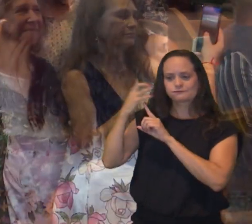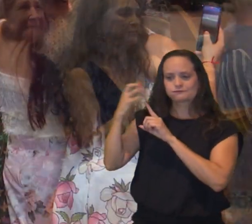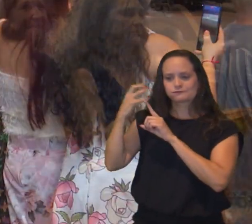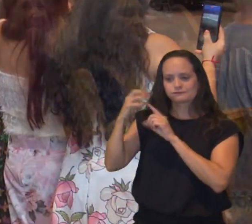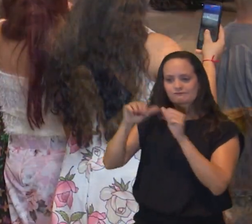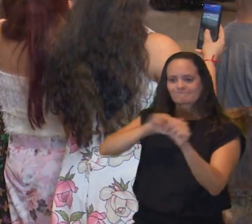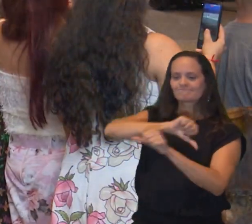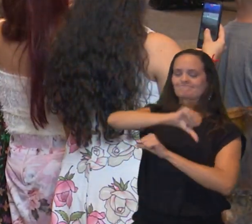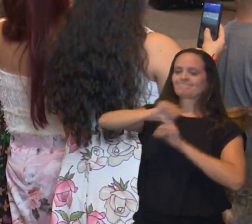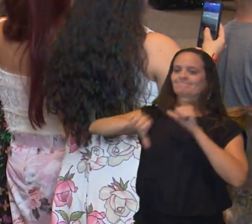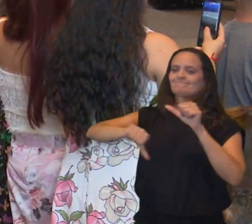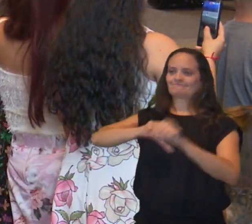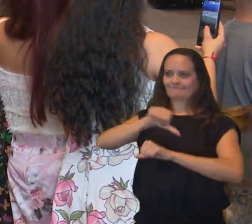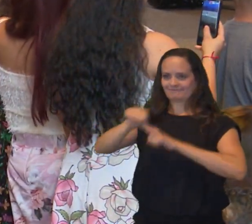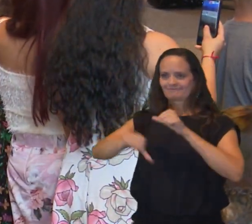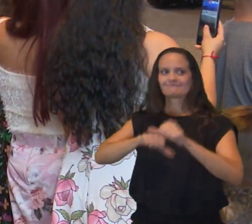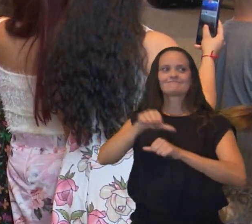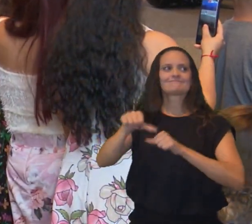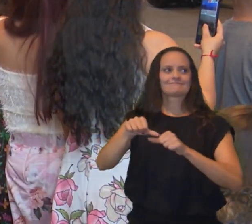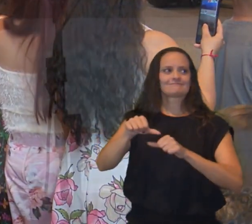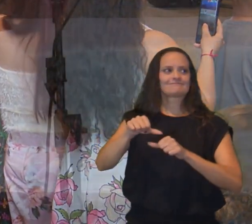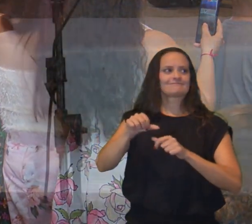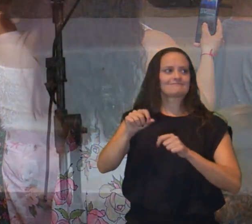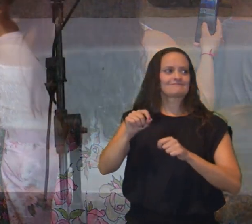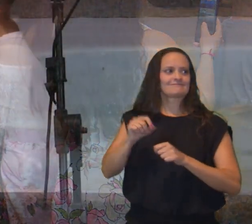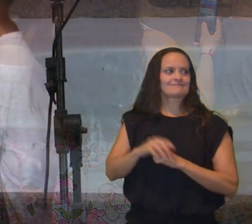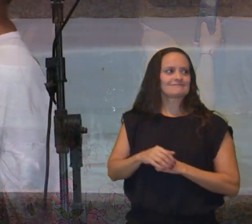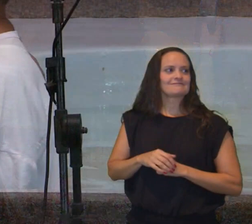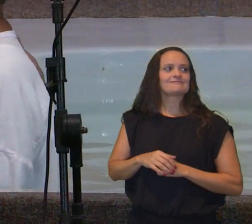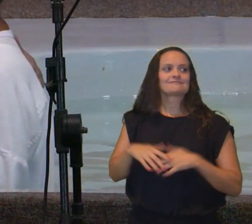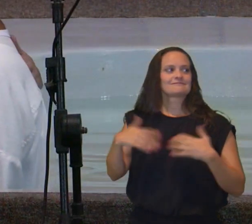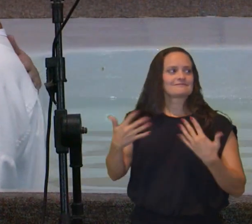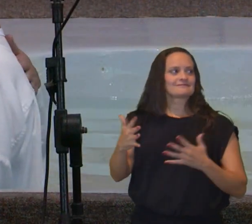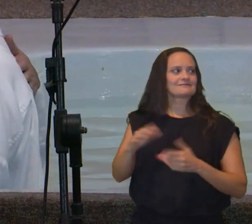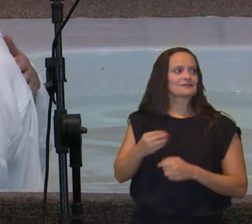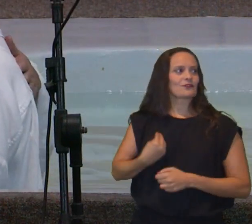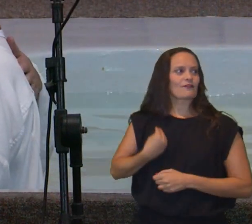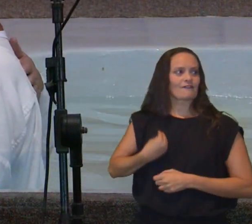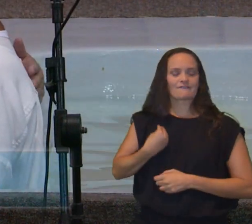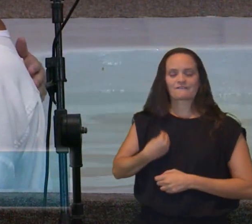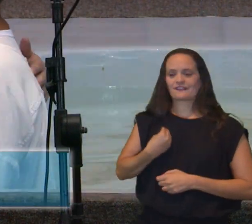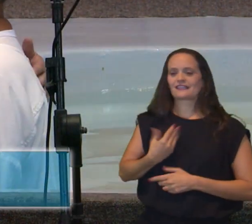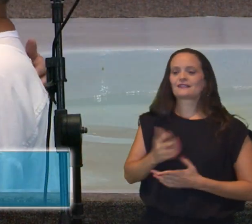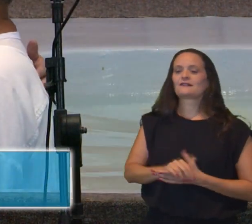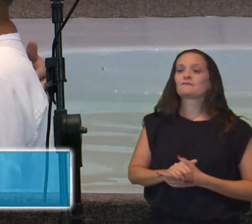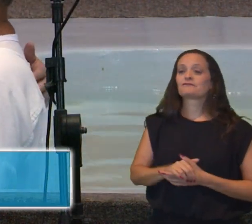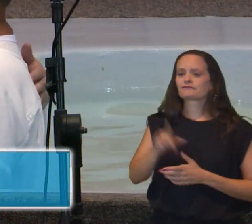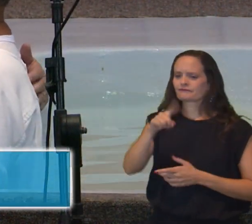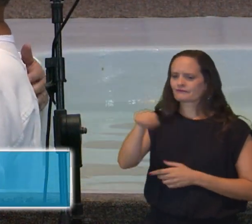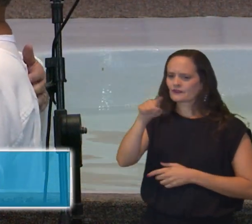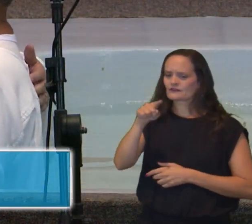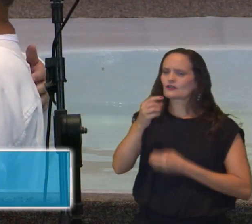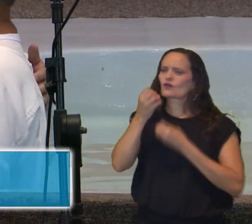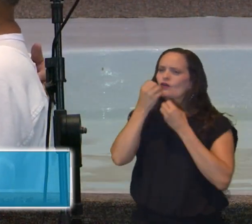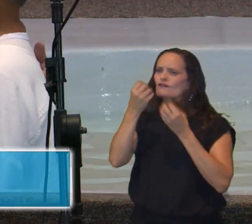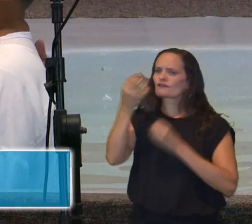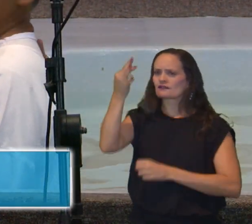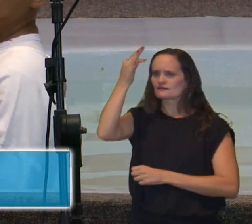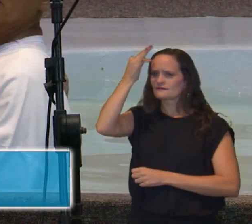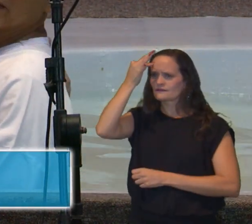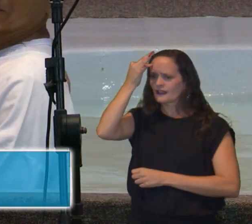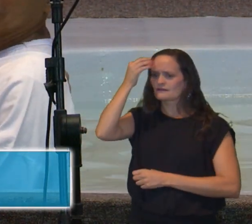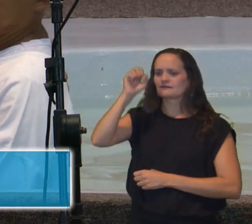converte, o Espírito Santo faz a obra, e fez a obra na vida do Samuel. Samuel, você confirma a sua pública profissão de